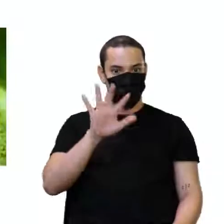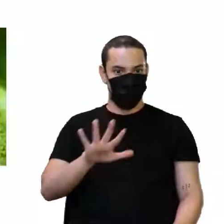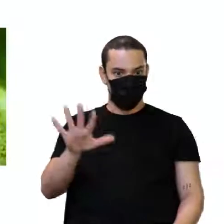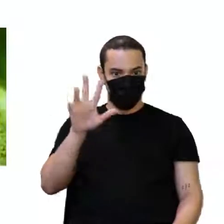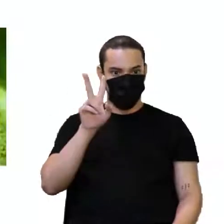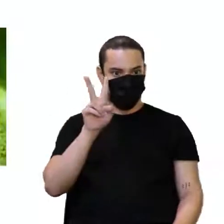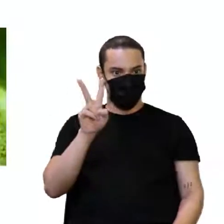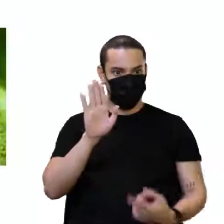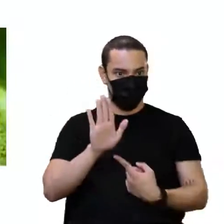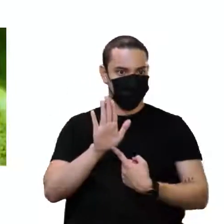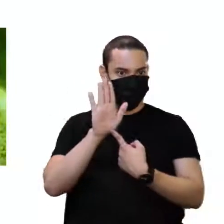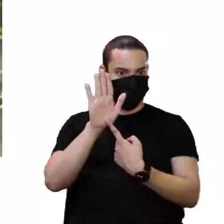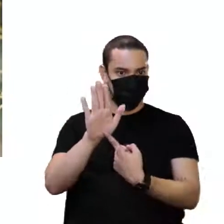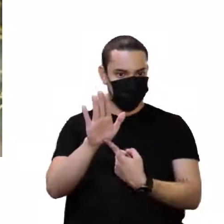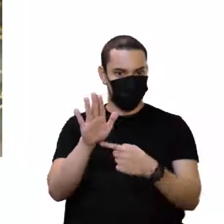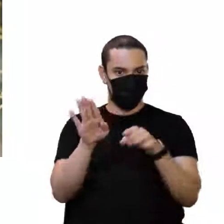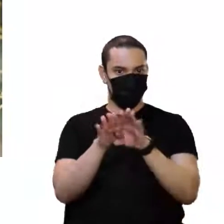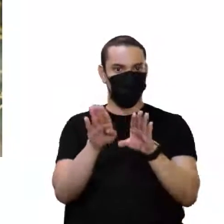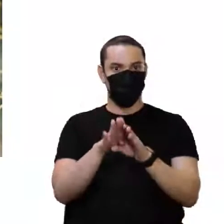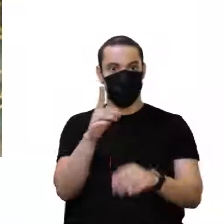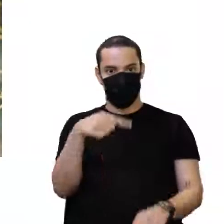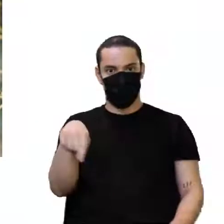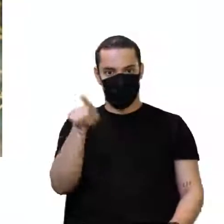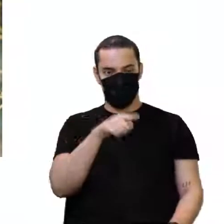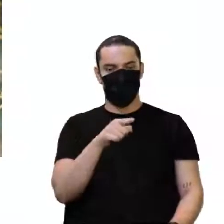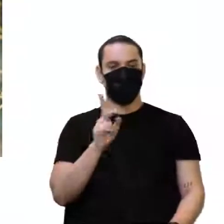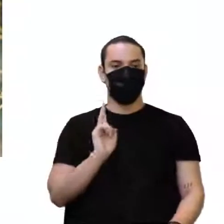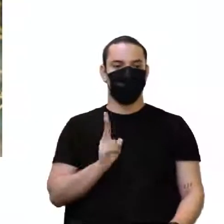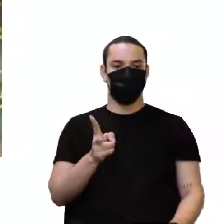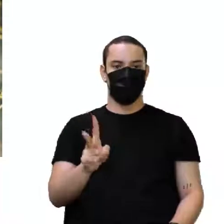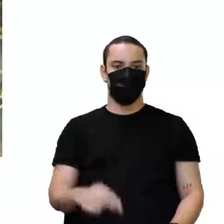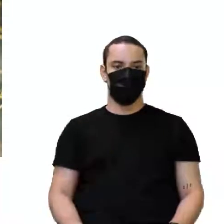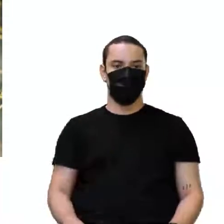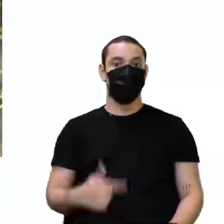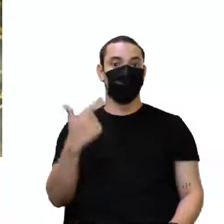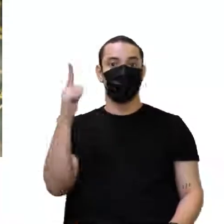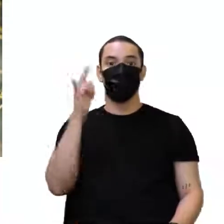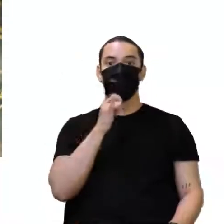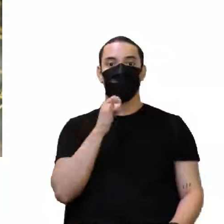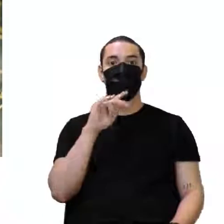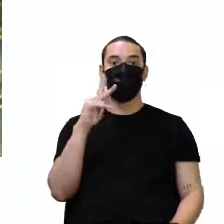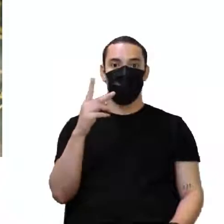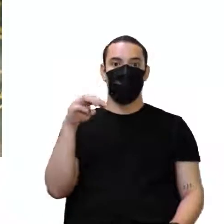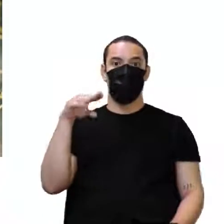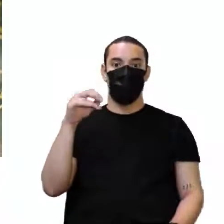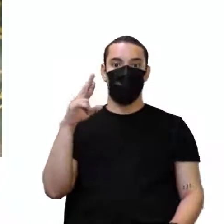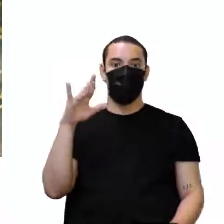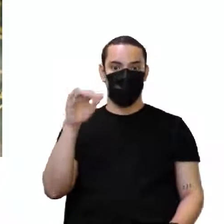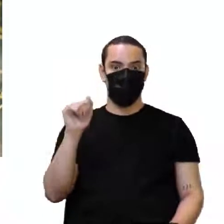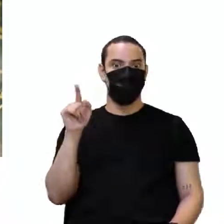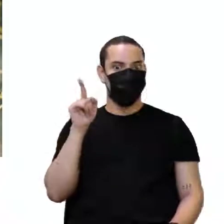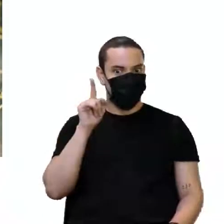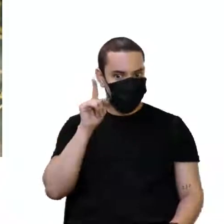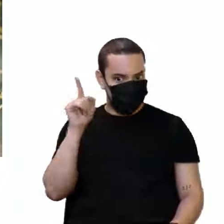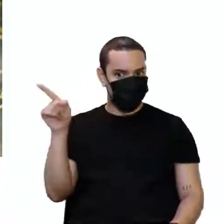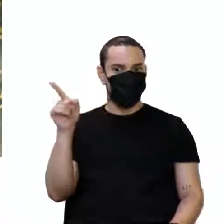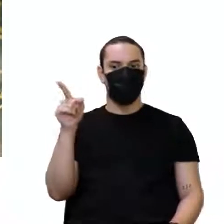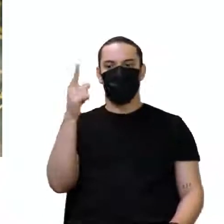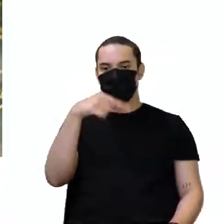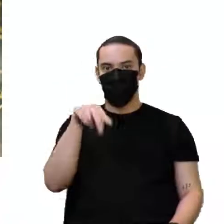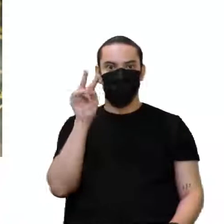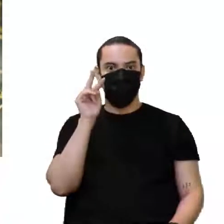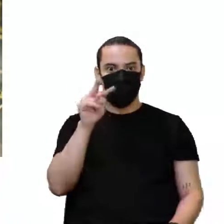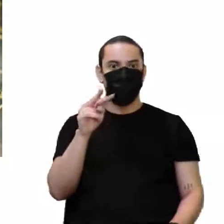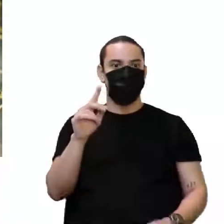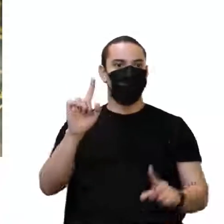imagenzinhas, né? Um louva a Deus, né? Vamos seguindo. Outros exemplos de homocromia. Aí eu te convido para, de novo,